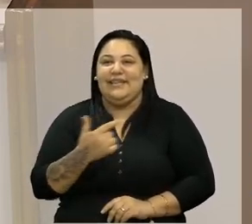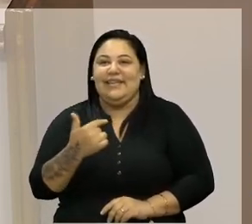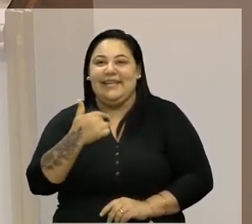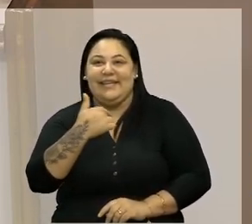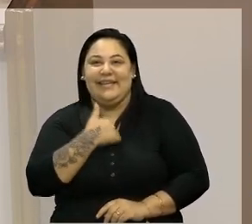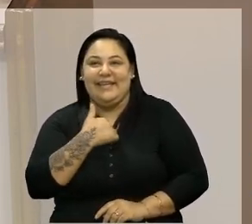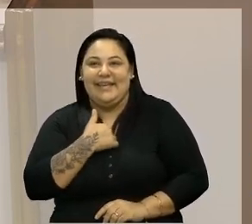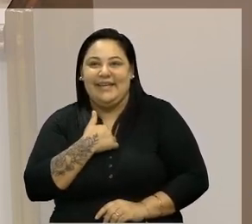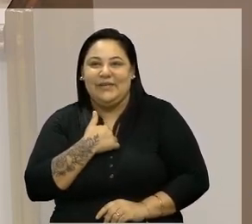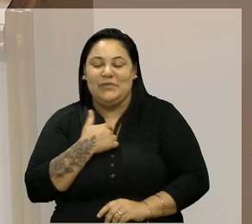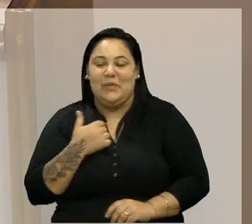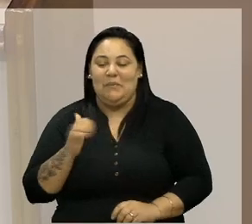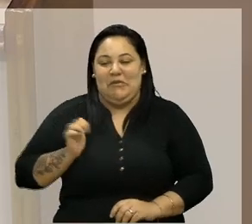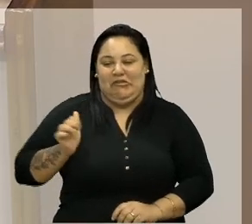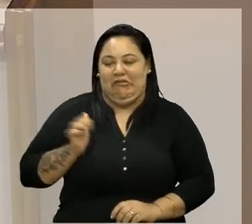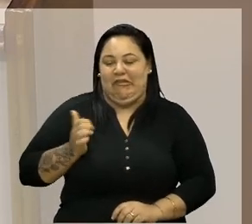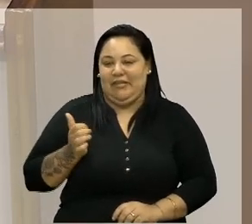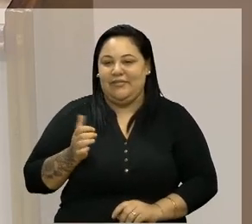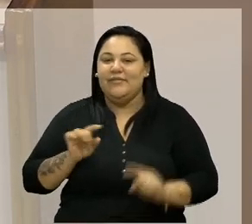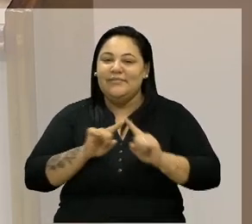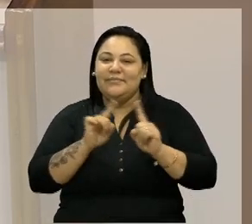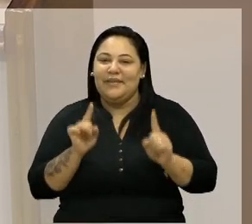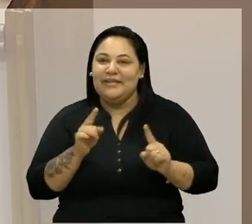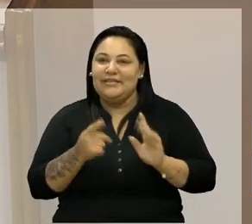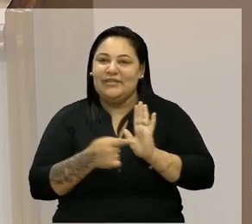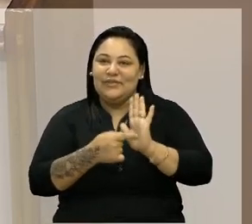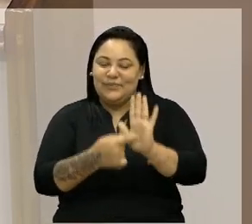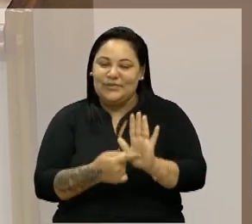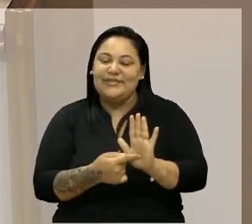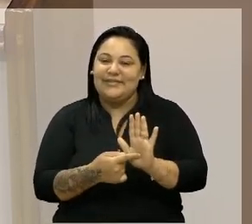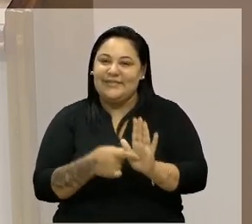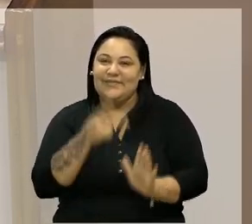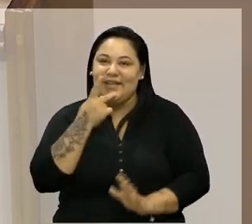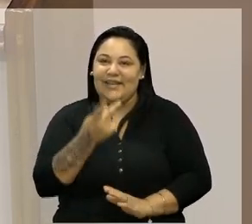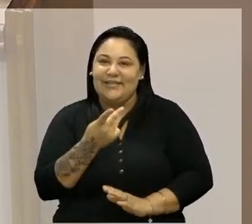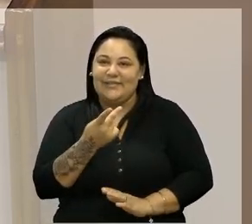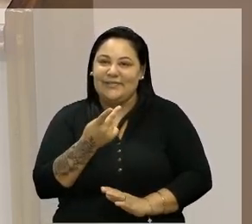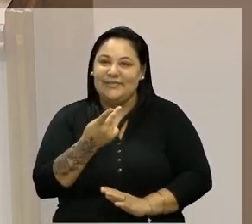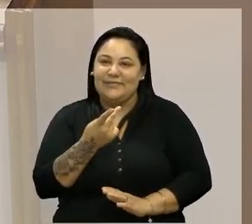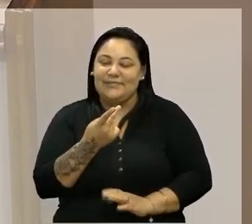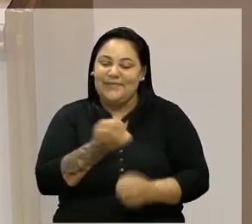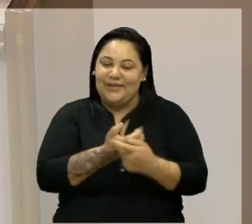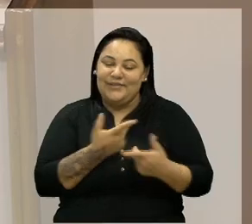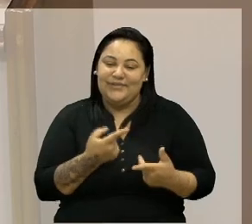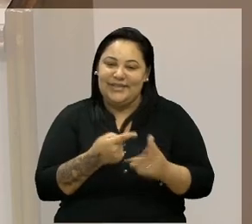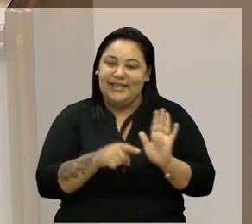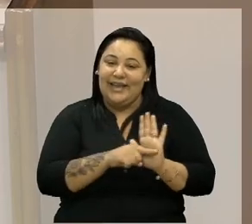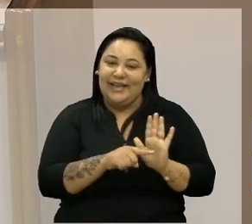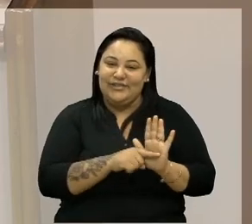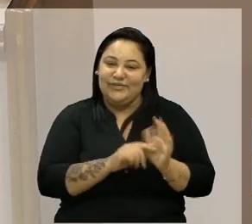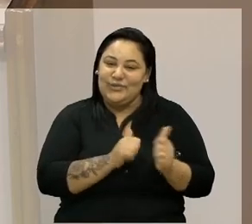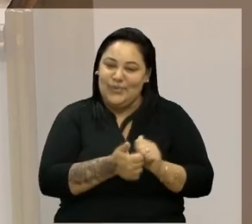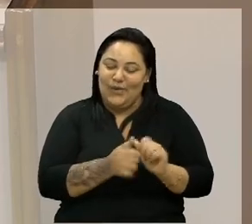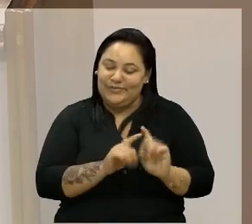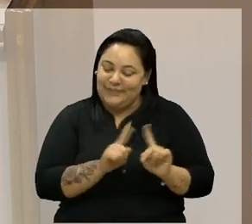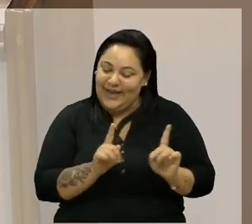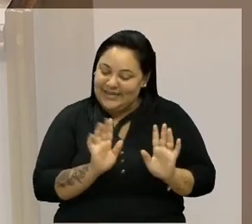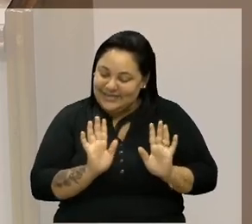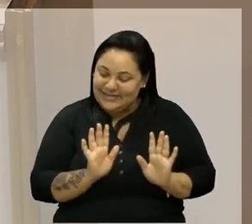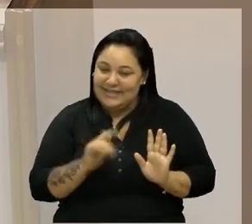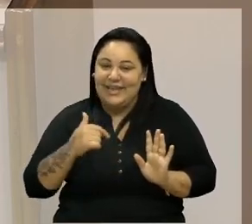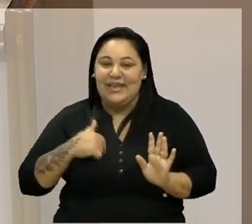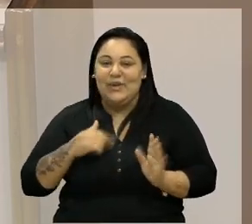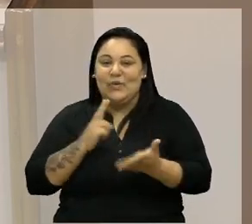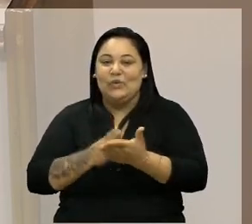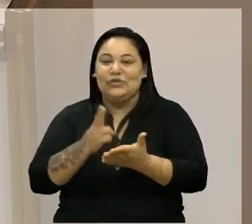sou modesto né mas eu aqui tô revelando um lado negativo do esporte Então mas nem por isso eu deixo